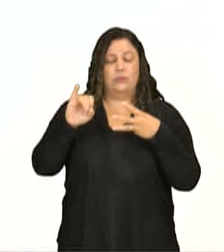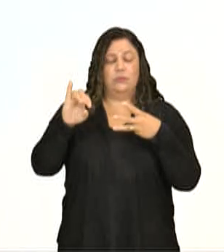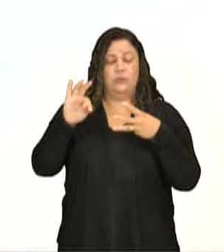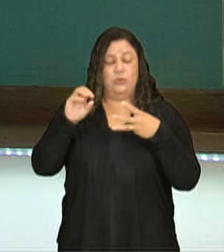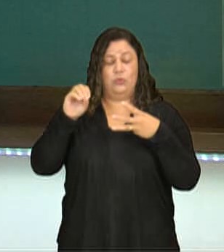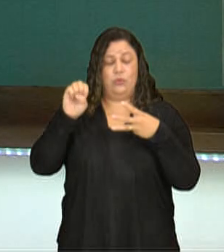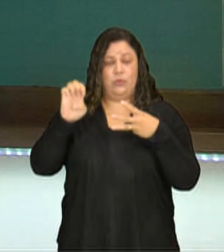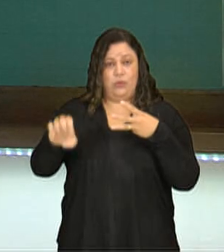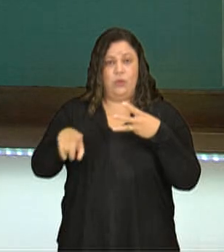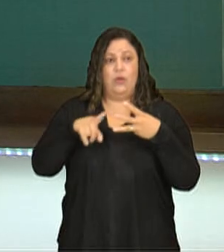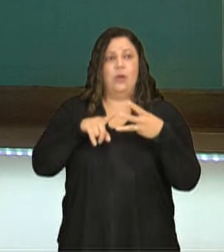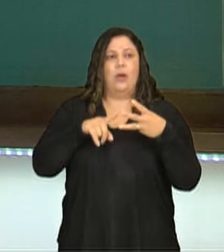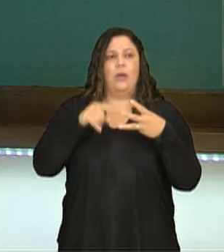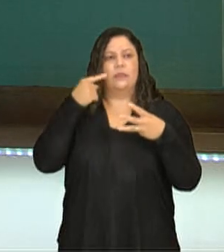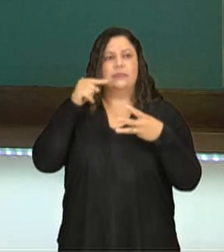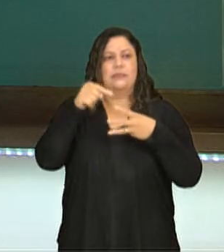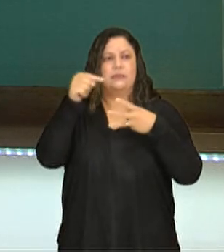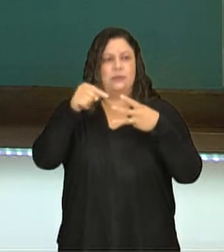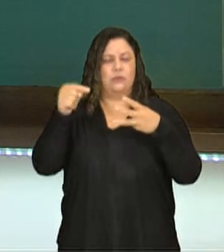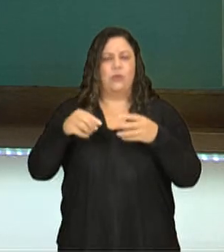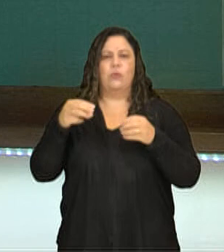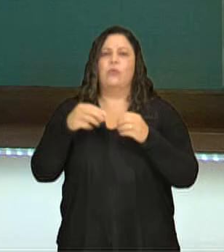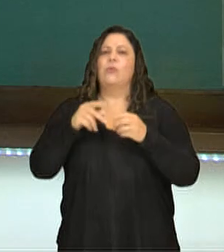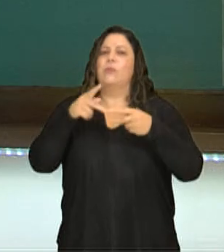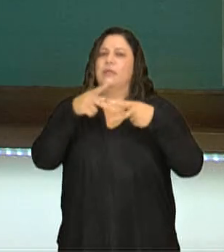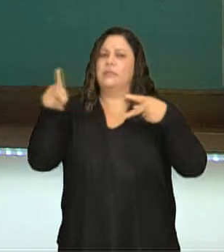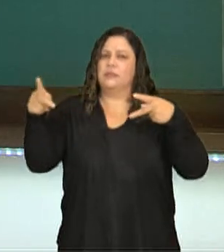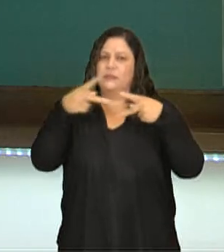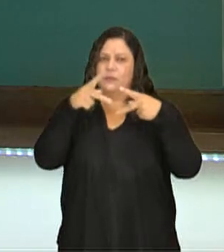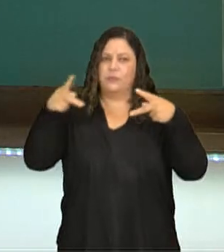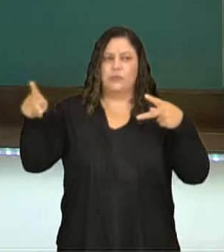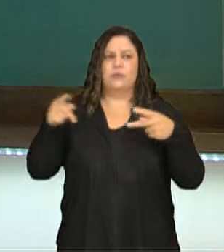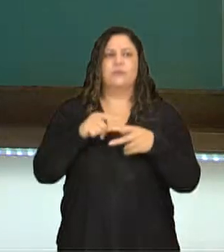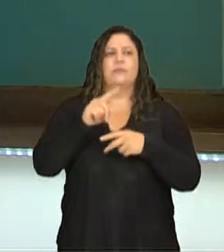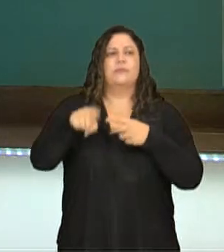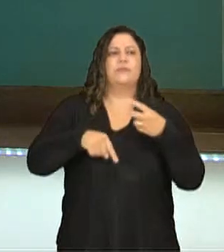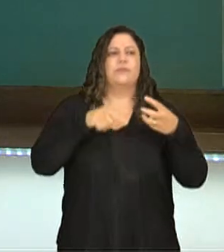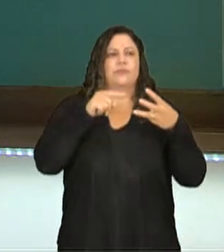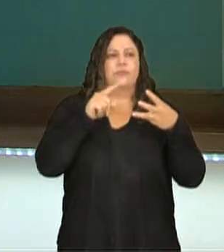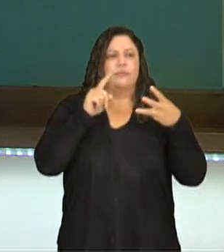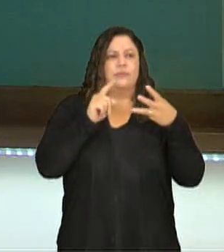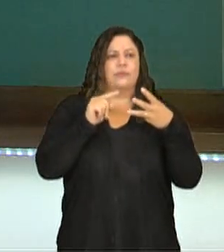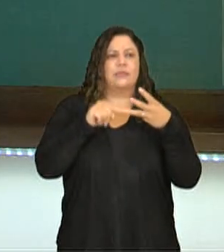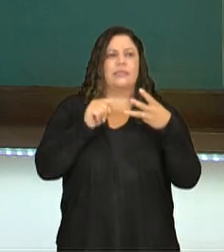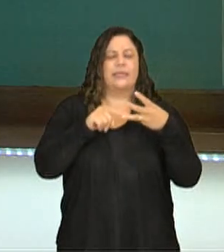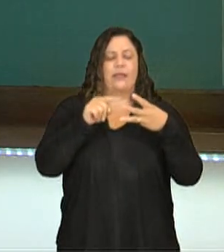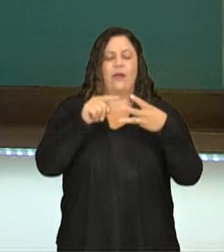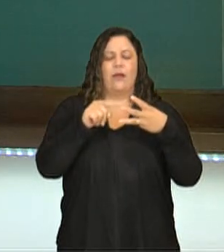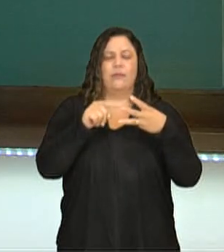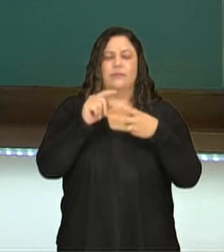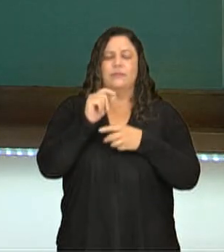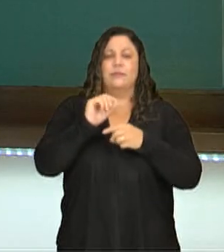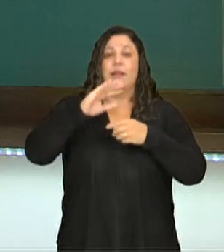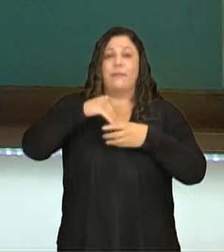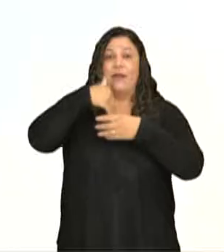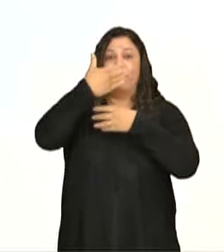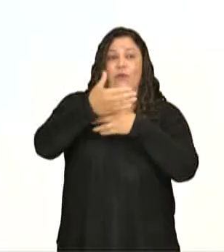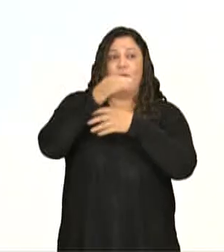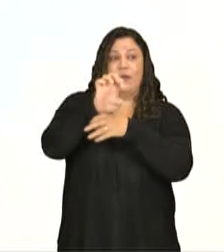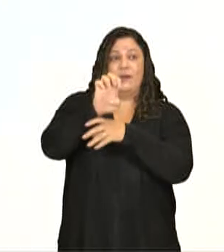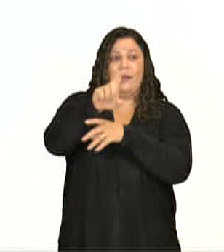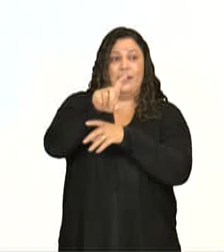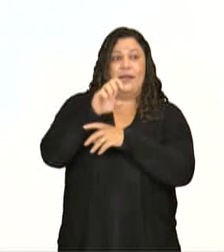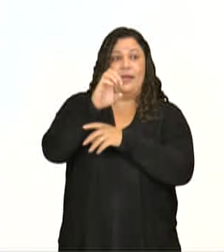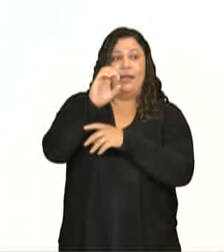por algumas proteínas que a gente já vai ver. E a exocitose, veja a palavra exo significa externo, para fora, né? Então